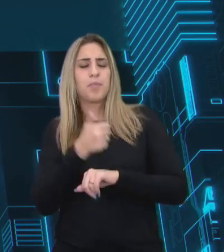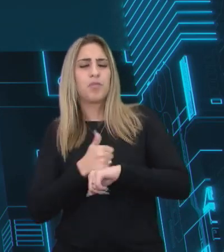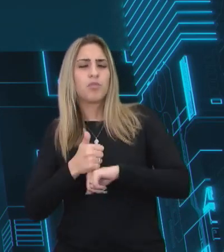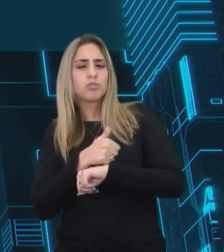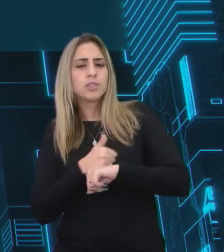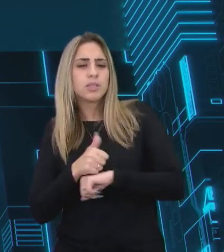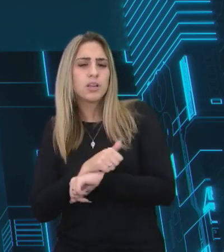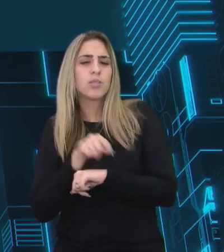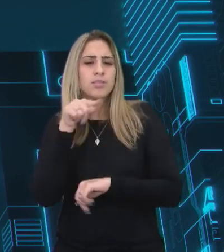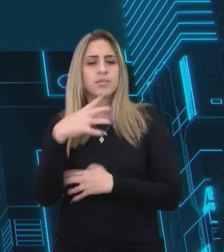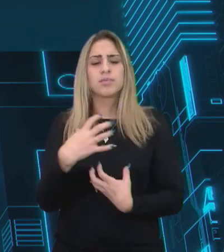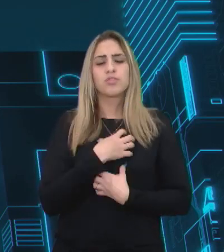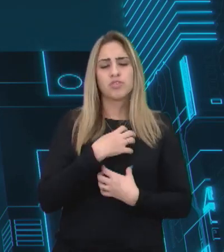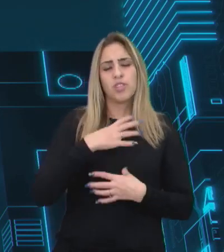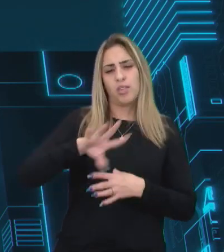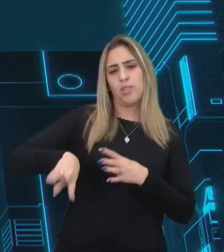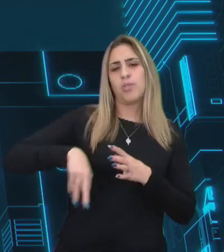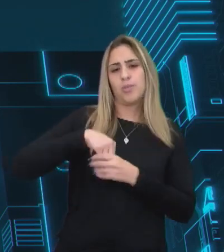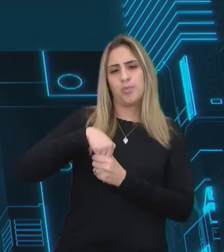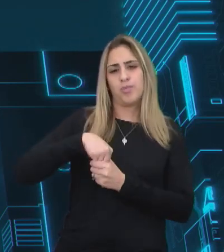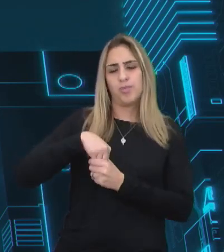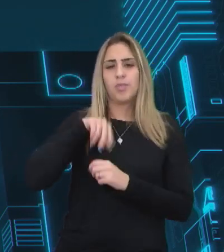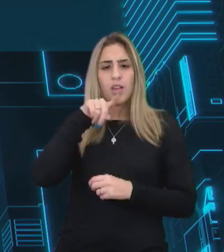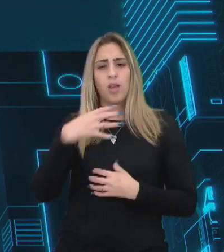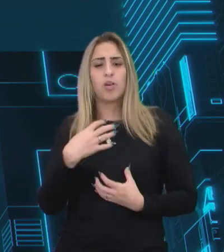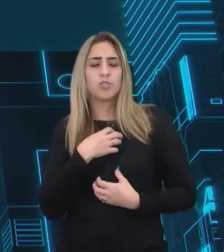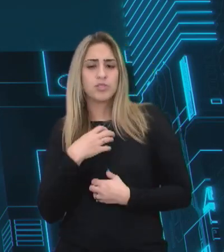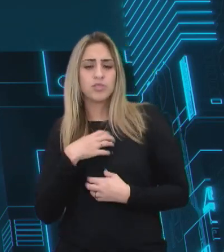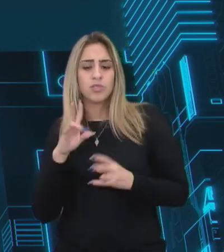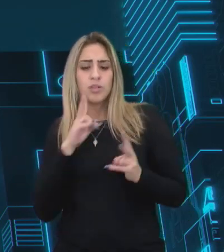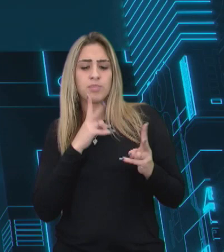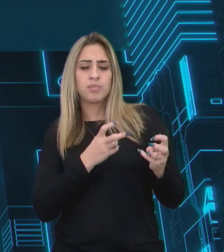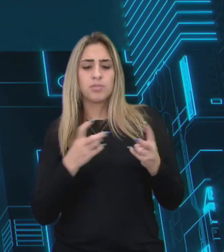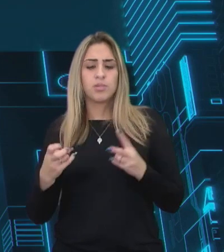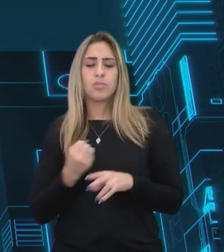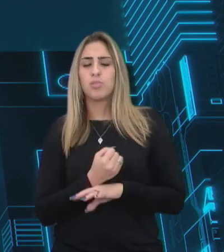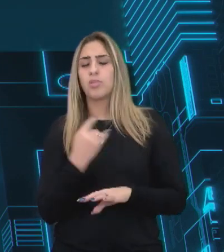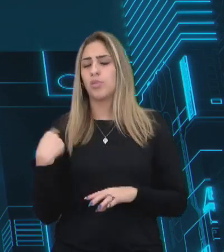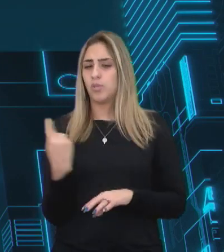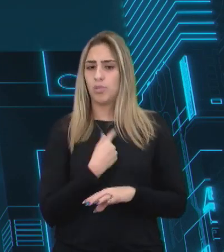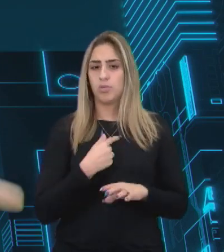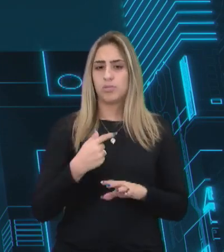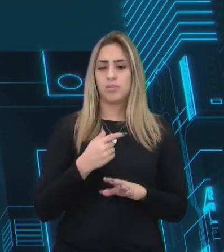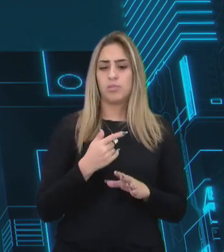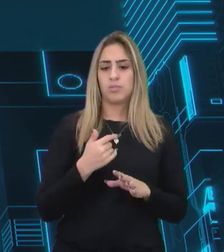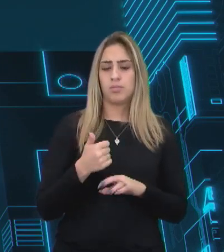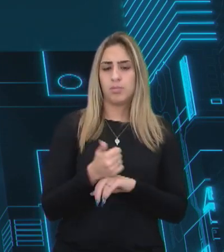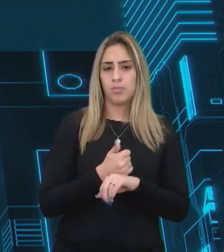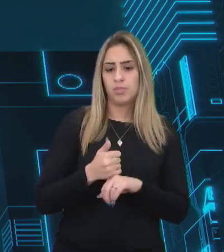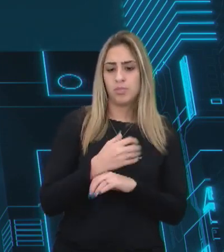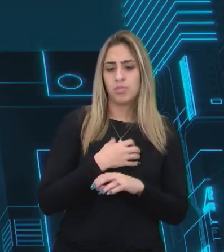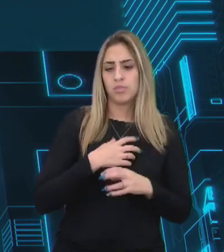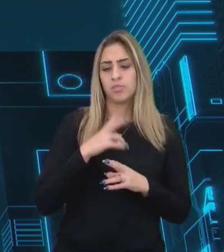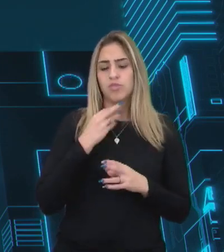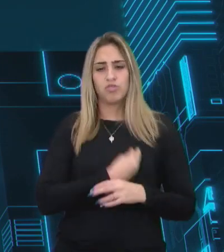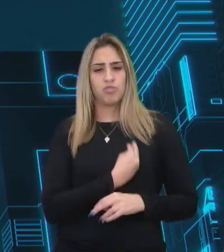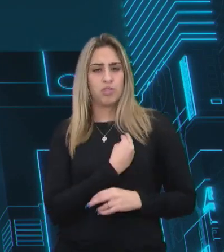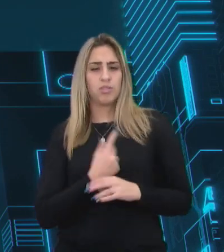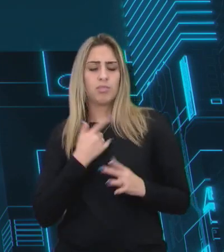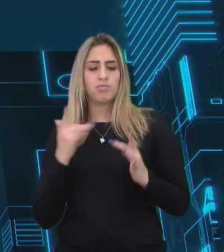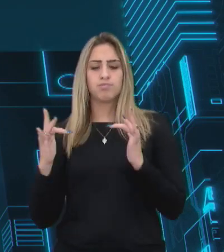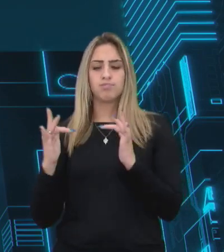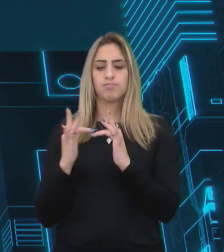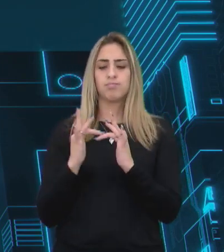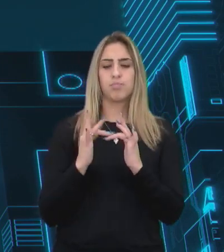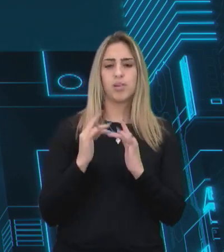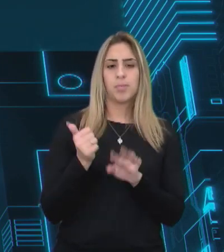esse estágio de produtor? Então é uma forma da gente já perceber o quanto o nosso projeto de vida está alinhado com as profissões